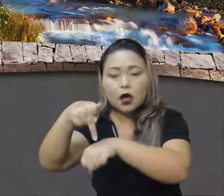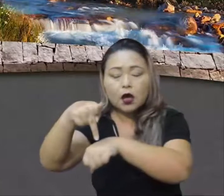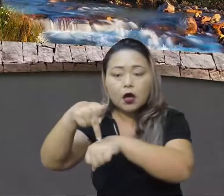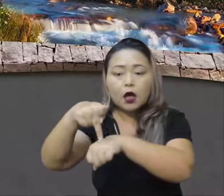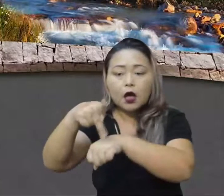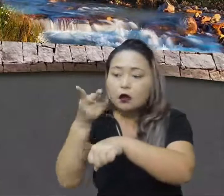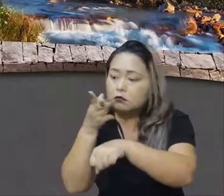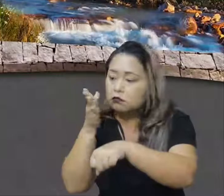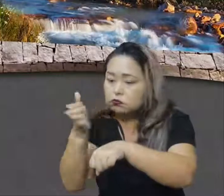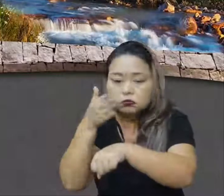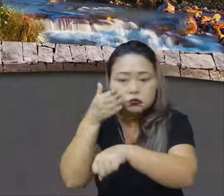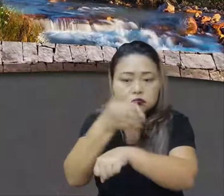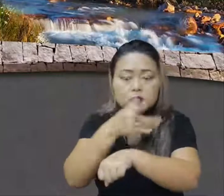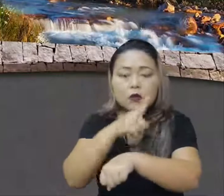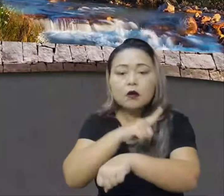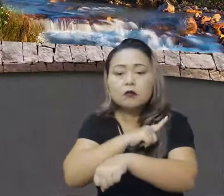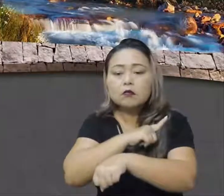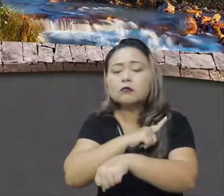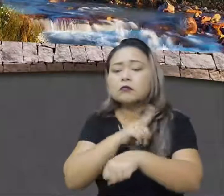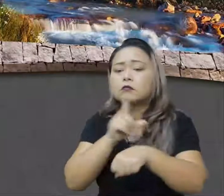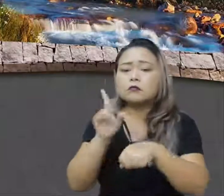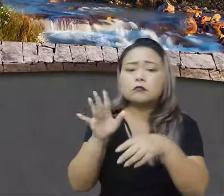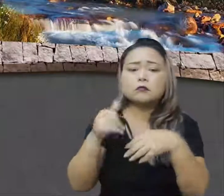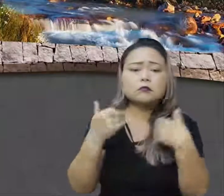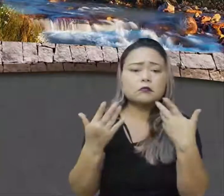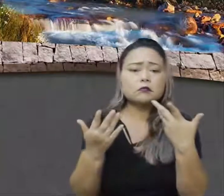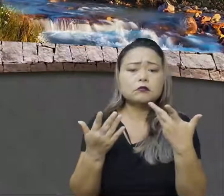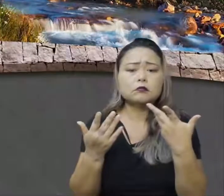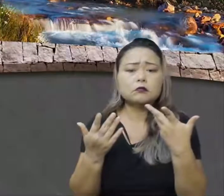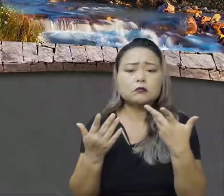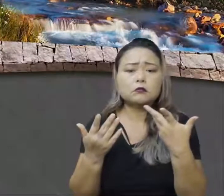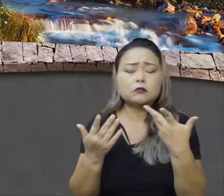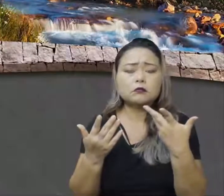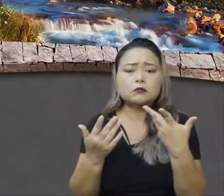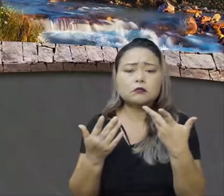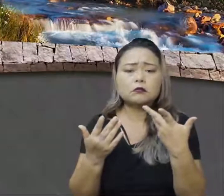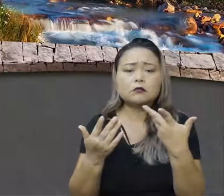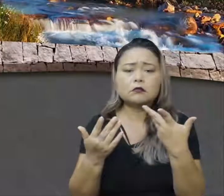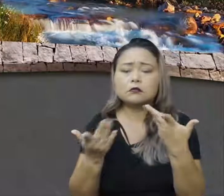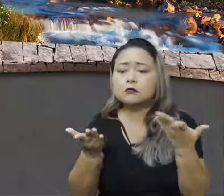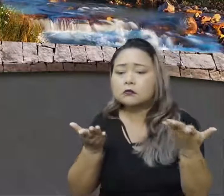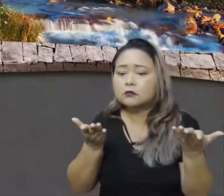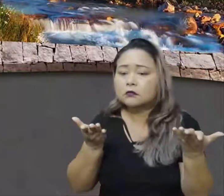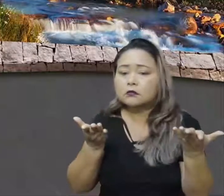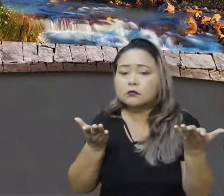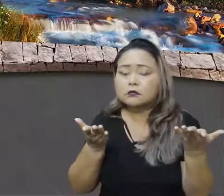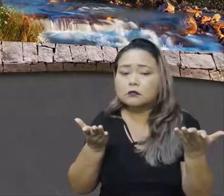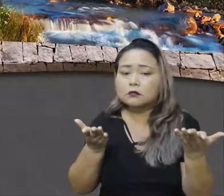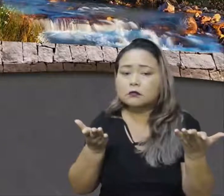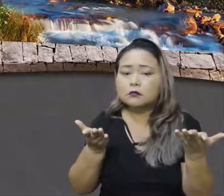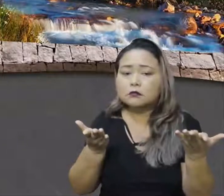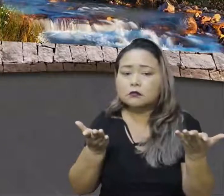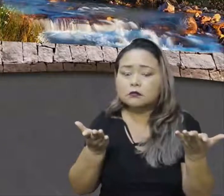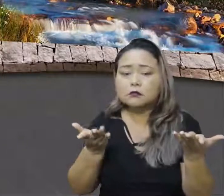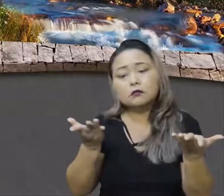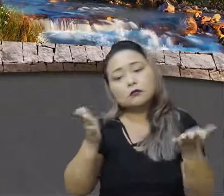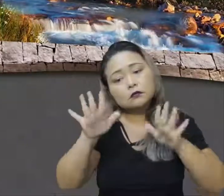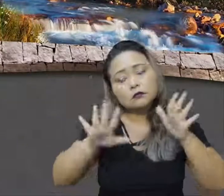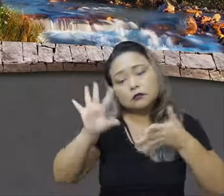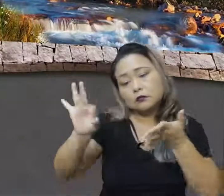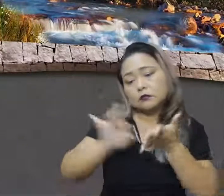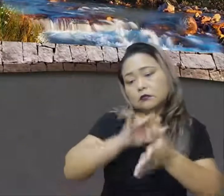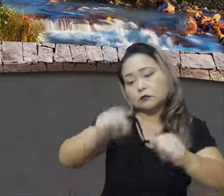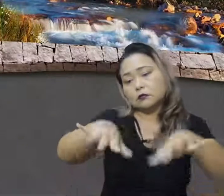têm até uma... Querem dar uma certa... um jogo de cintura para não assinar, às vezes, alguma